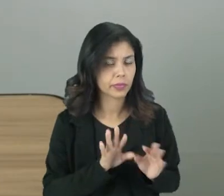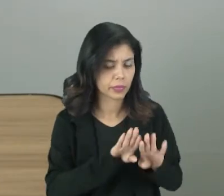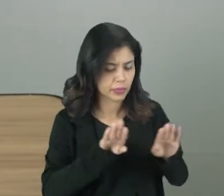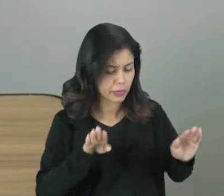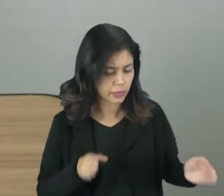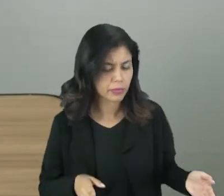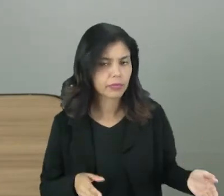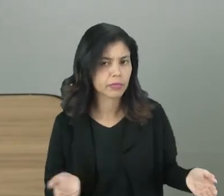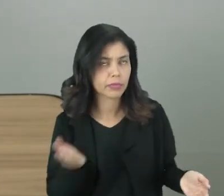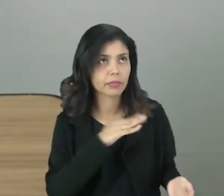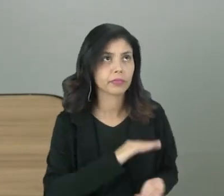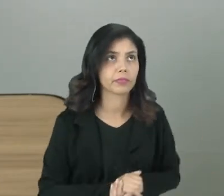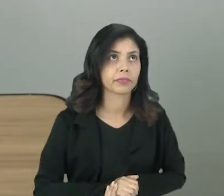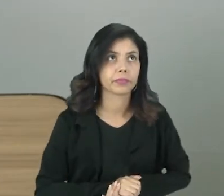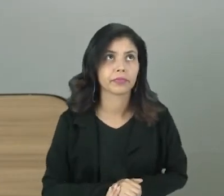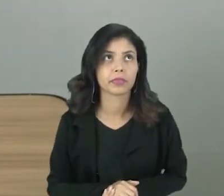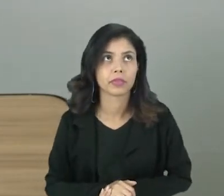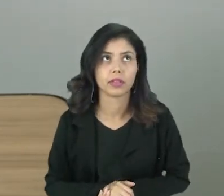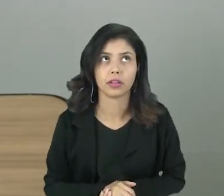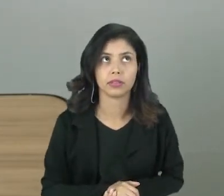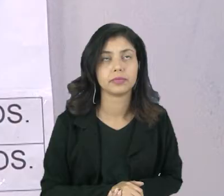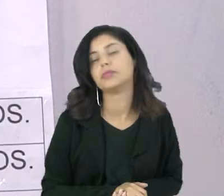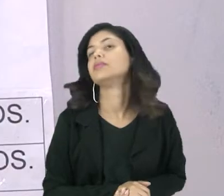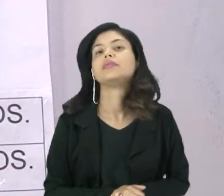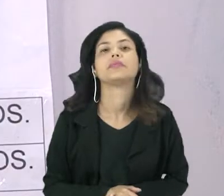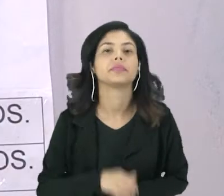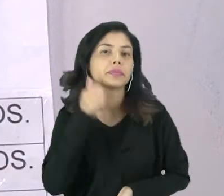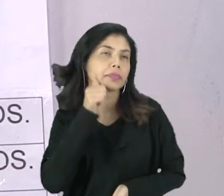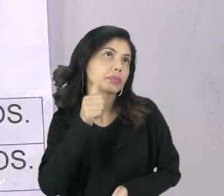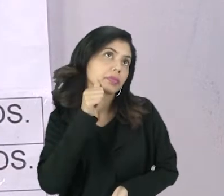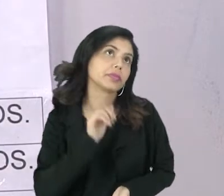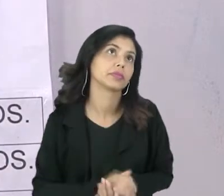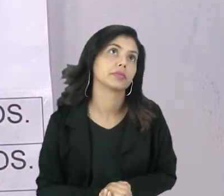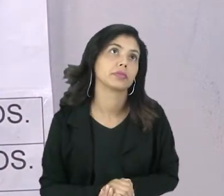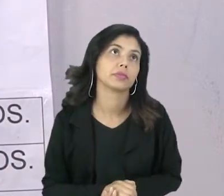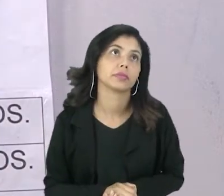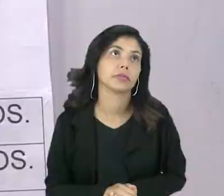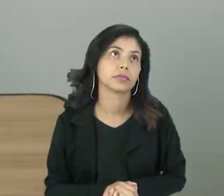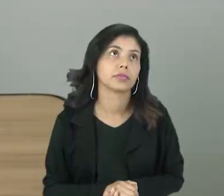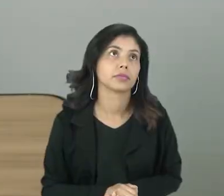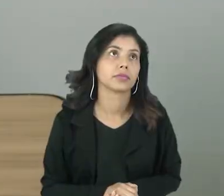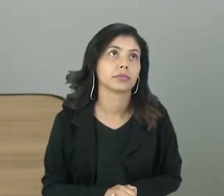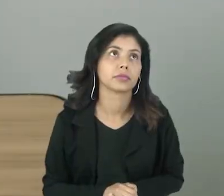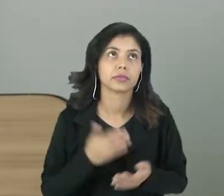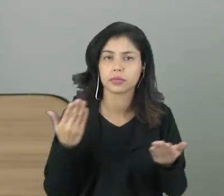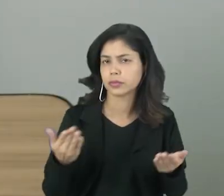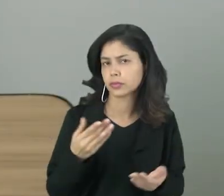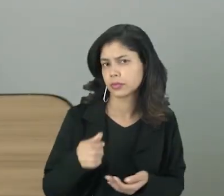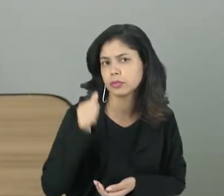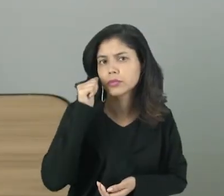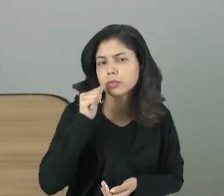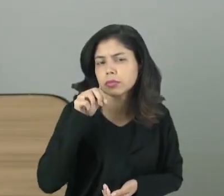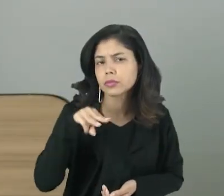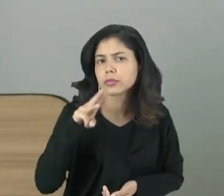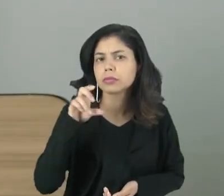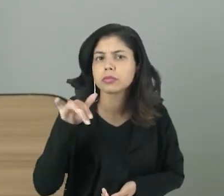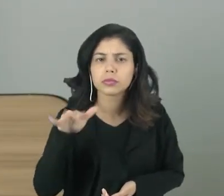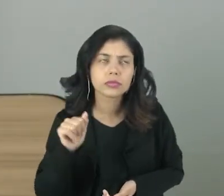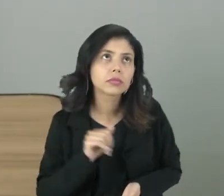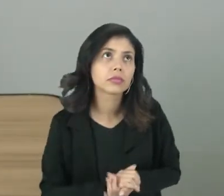vamos lá e a menina está arrumando a cama a menina e o circuito letra